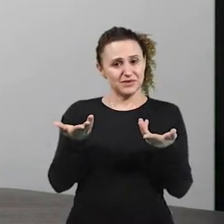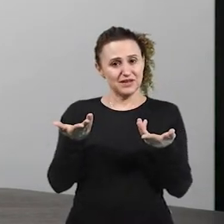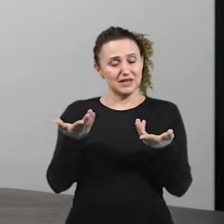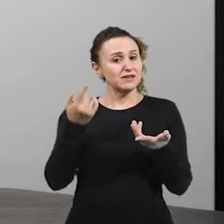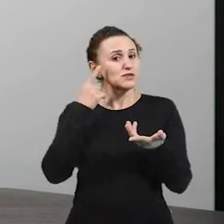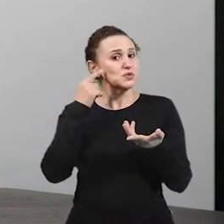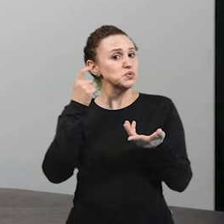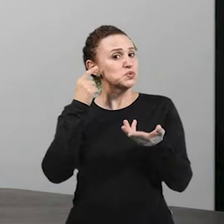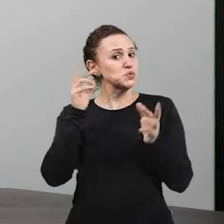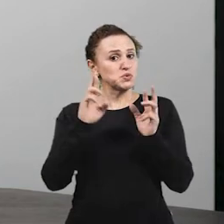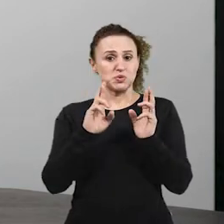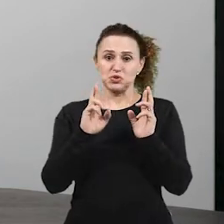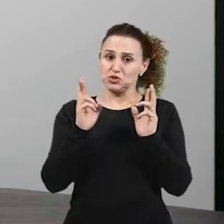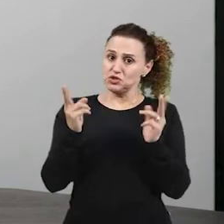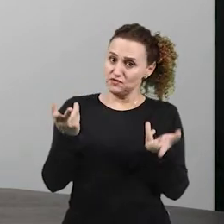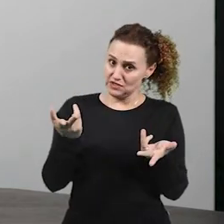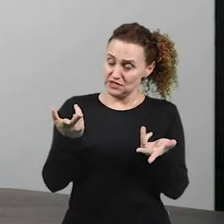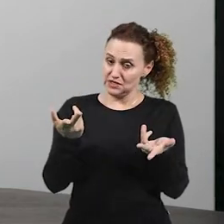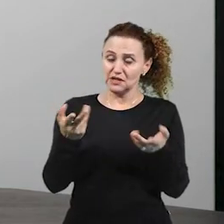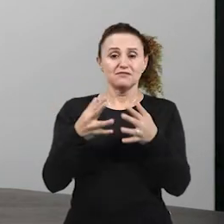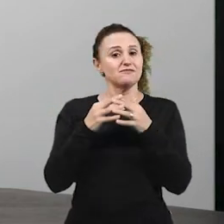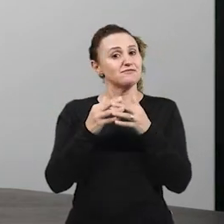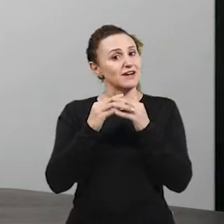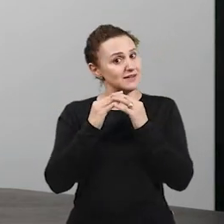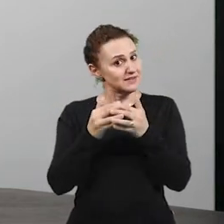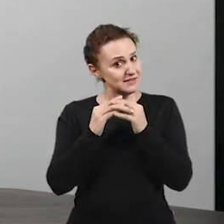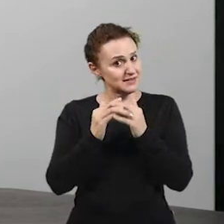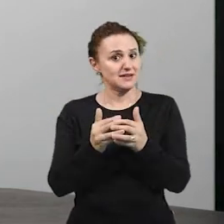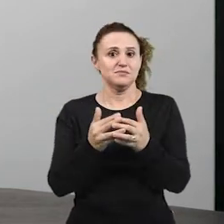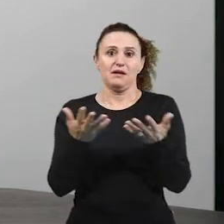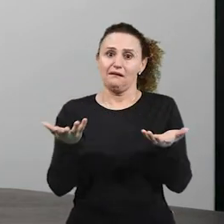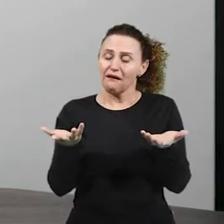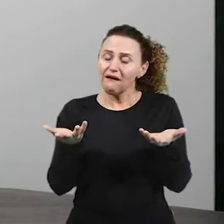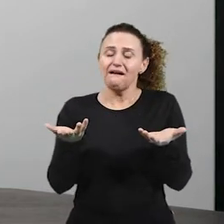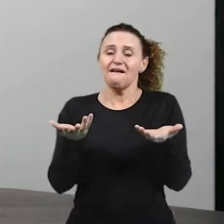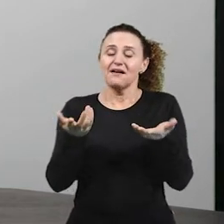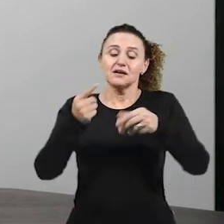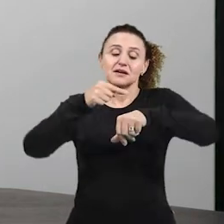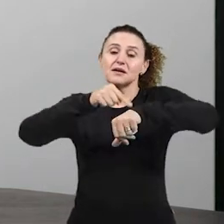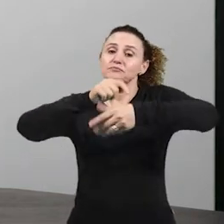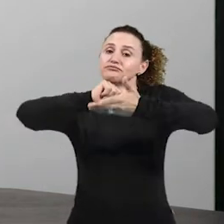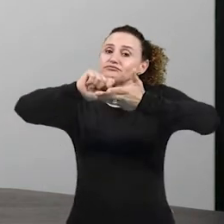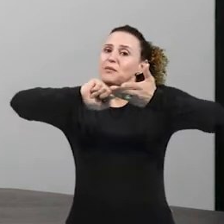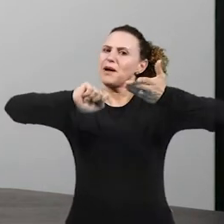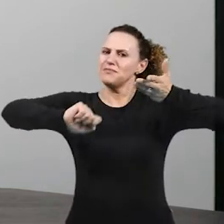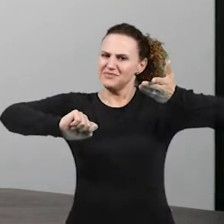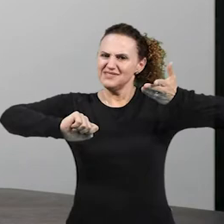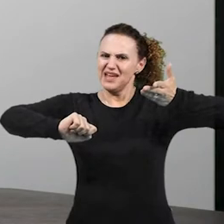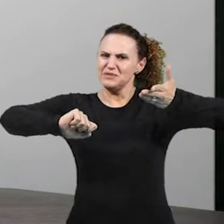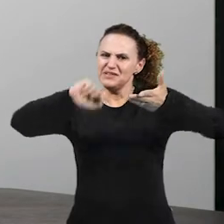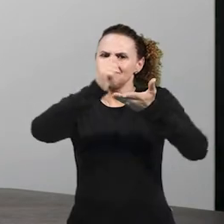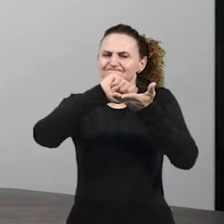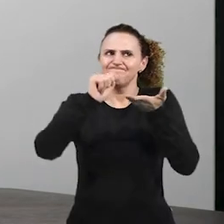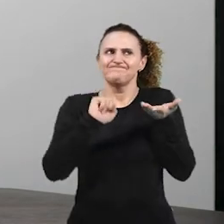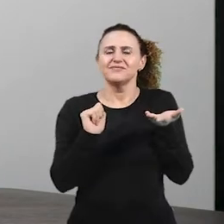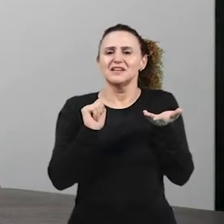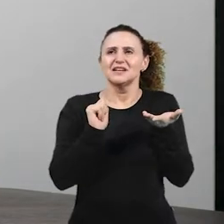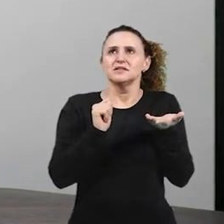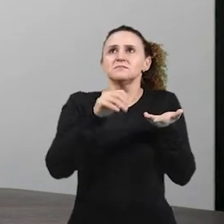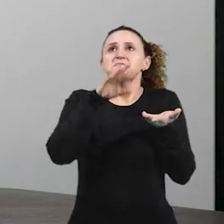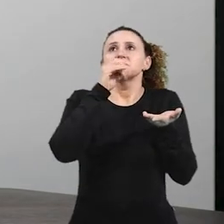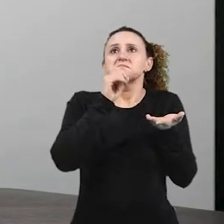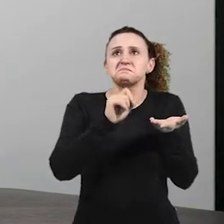produzir um som de forma diferente e isso vai atrapalhar não vai na hora de escrever tá então você tem que ter